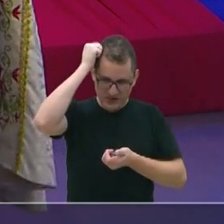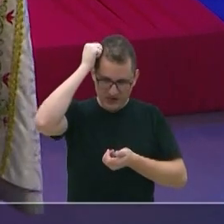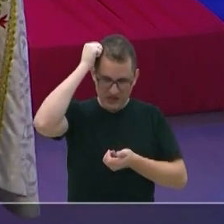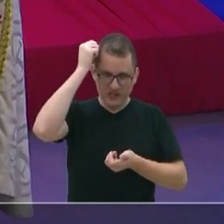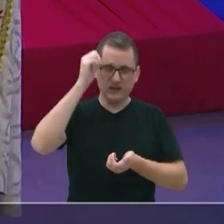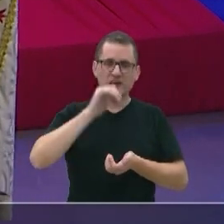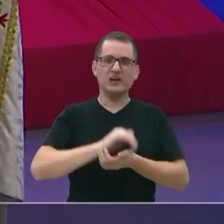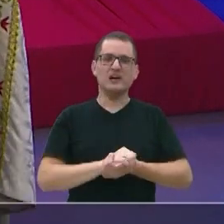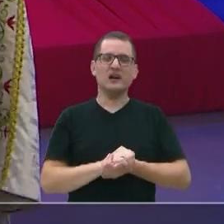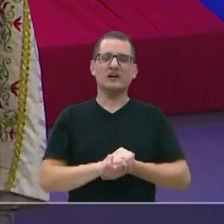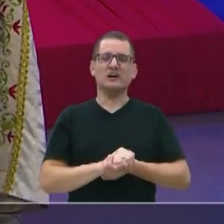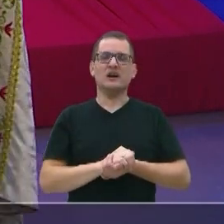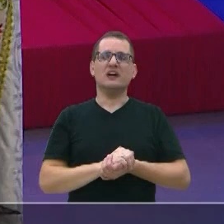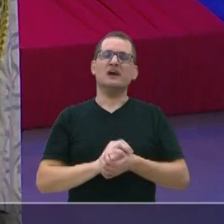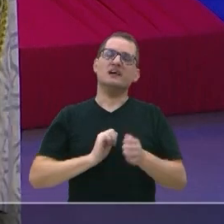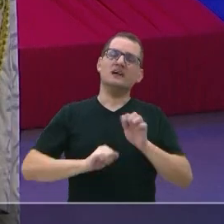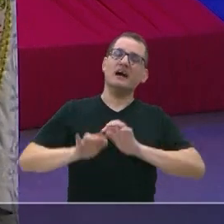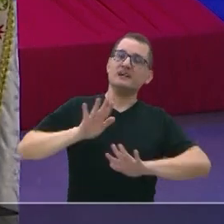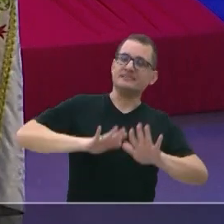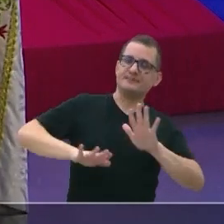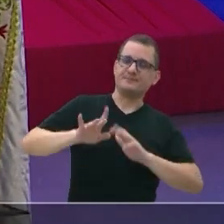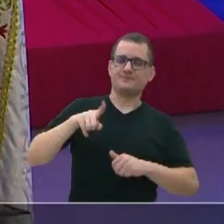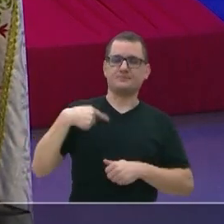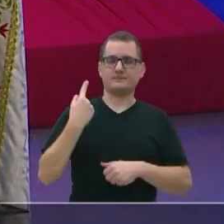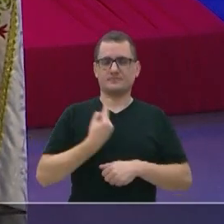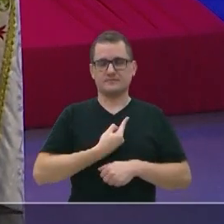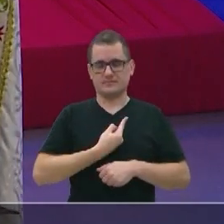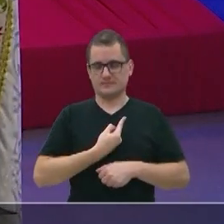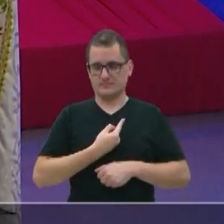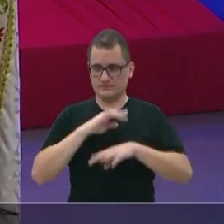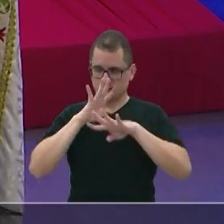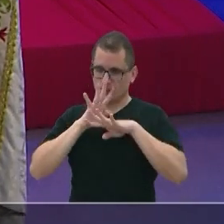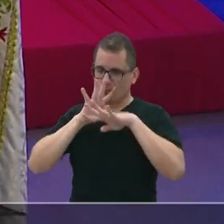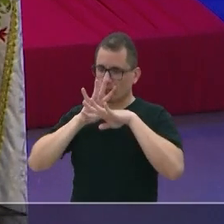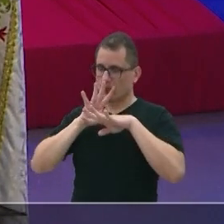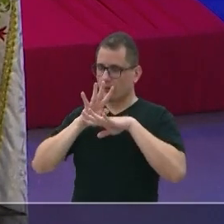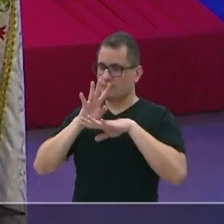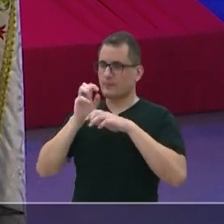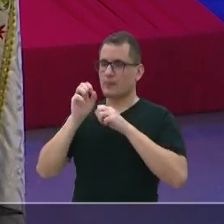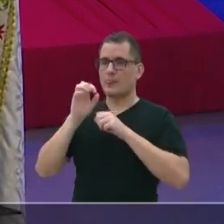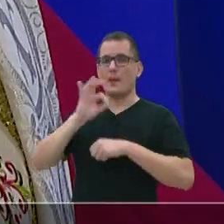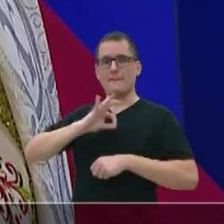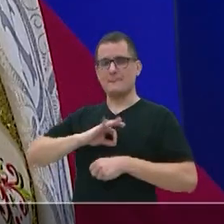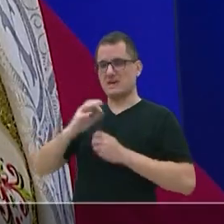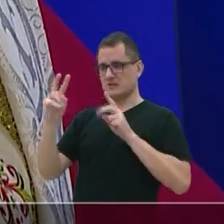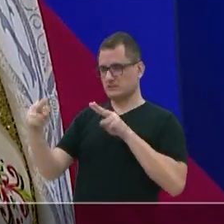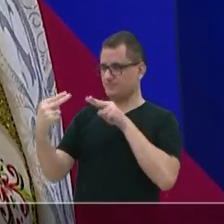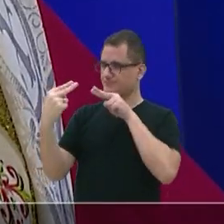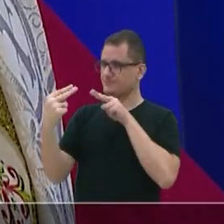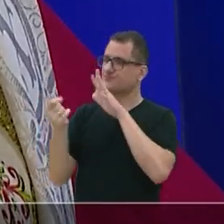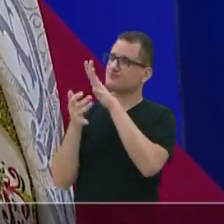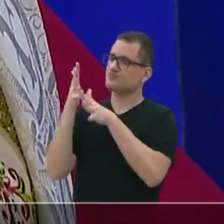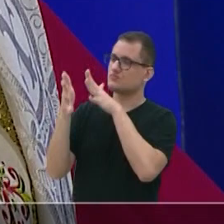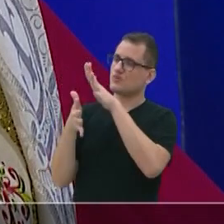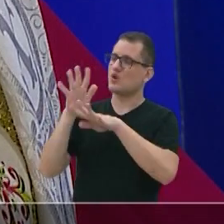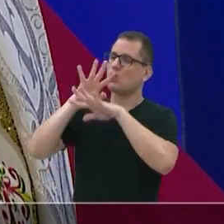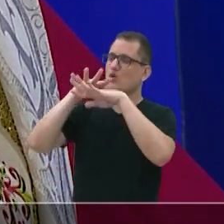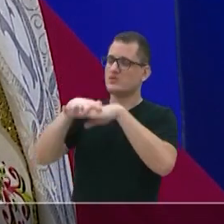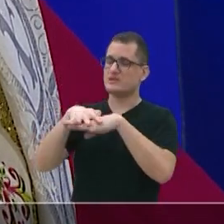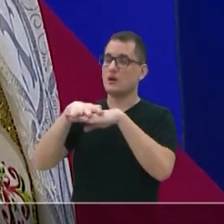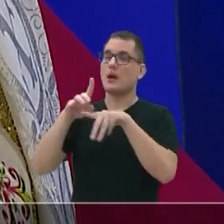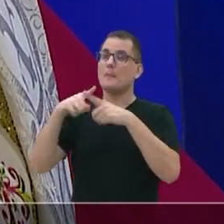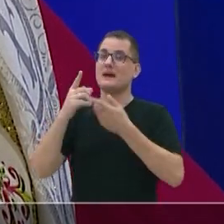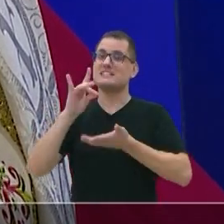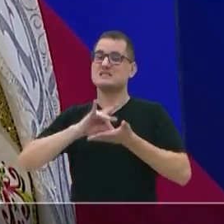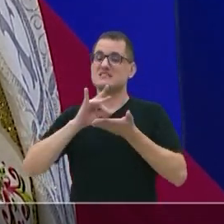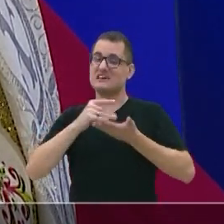E às vezes confessamos, saímos do confessionário, mas eu não me arrependo daquilo